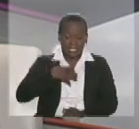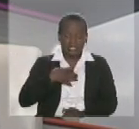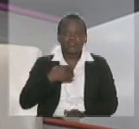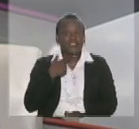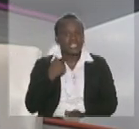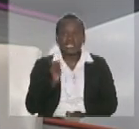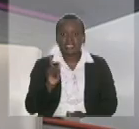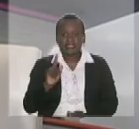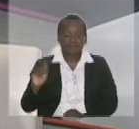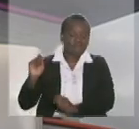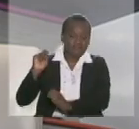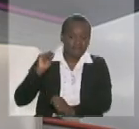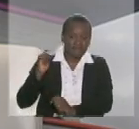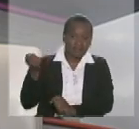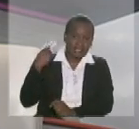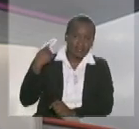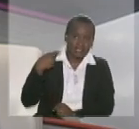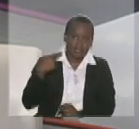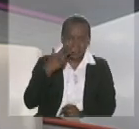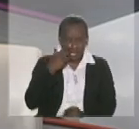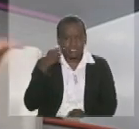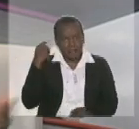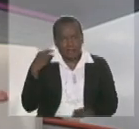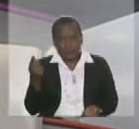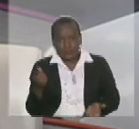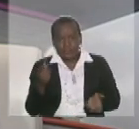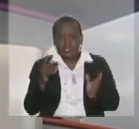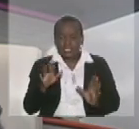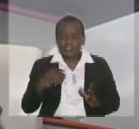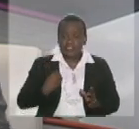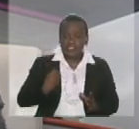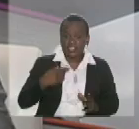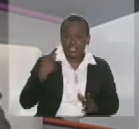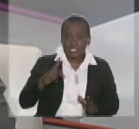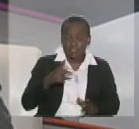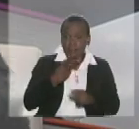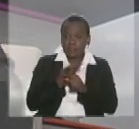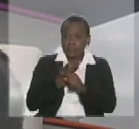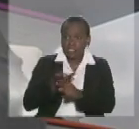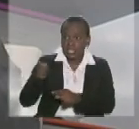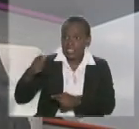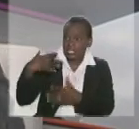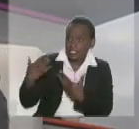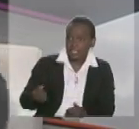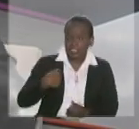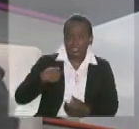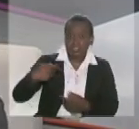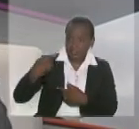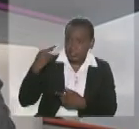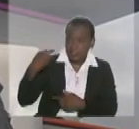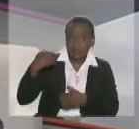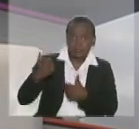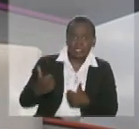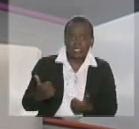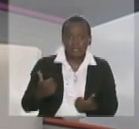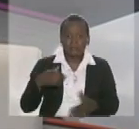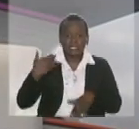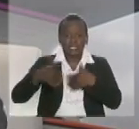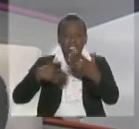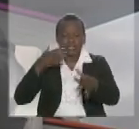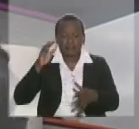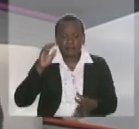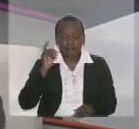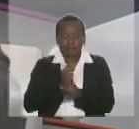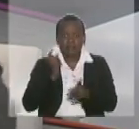coisa interna. E isso é uma coisa que chega a ser até meio louco, assim, você passar a vida inteira buscando uma aprovação, alguma coisa, e aí lá pelas